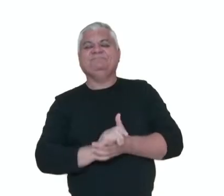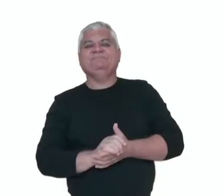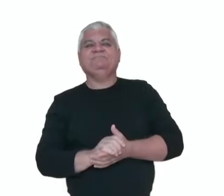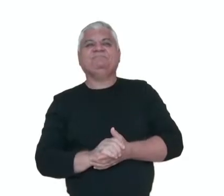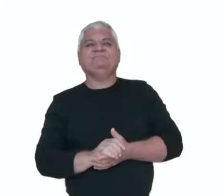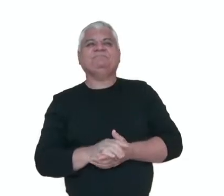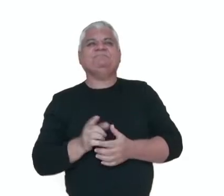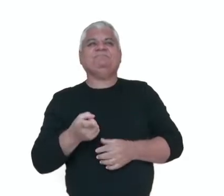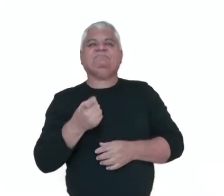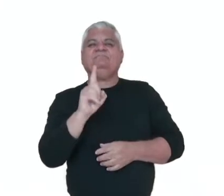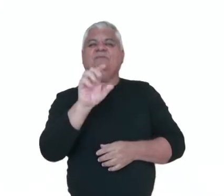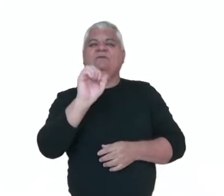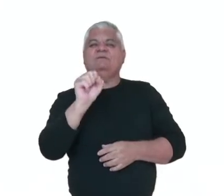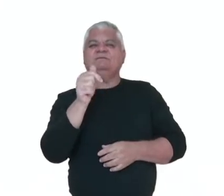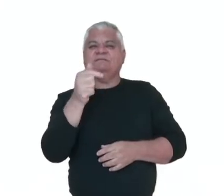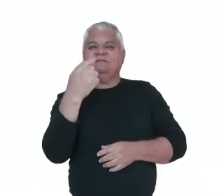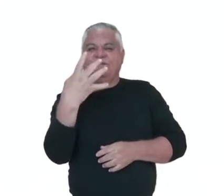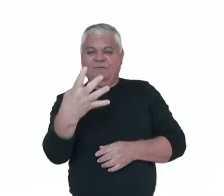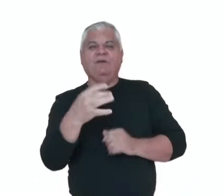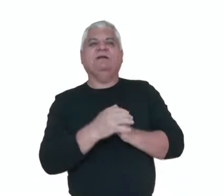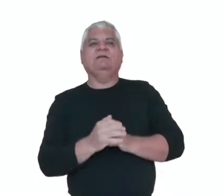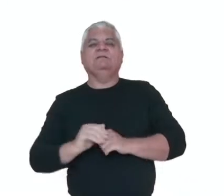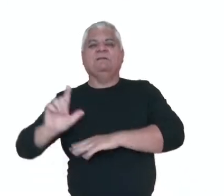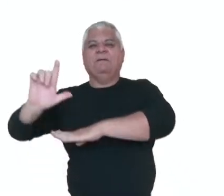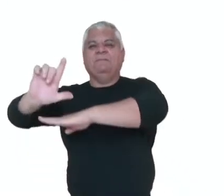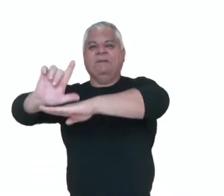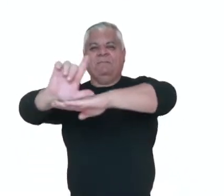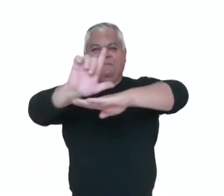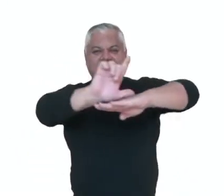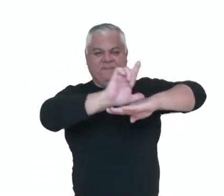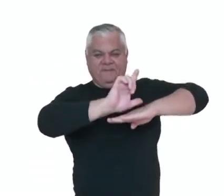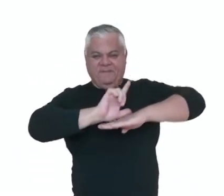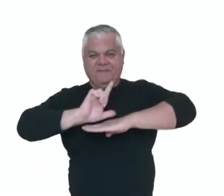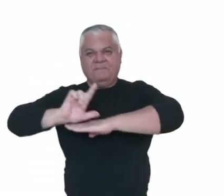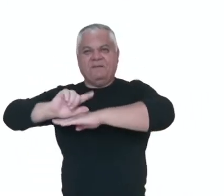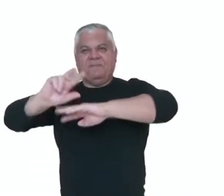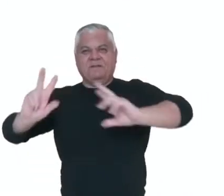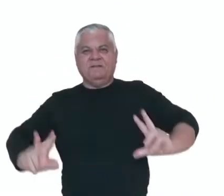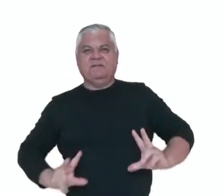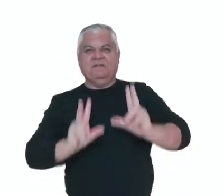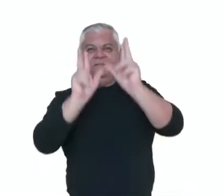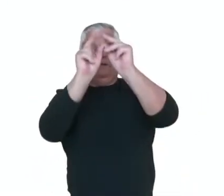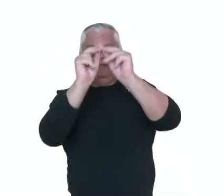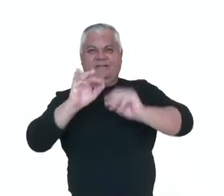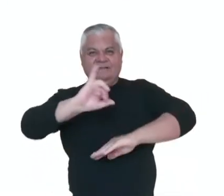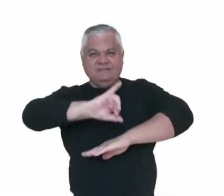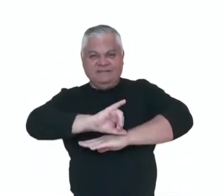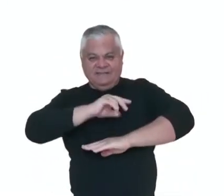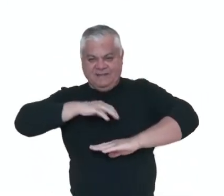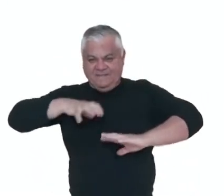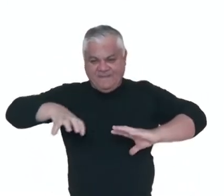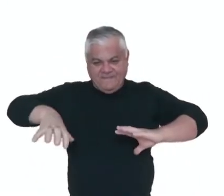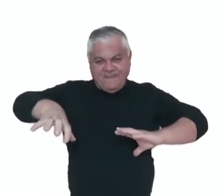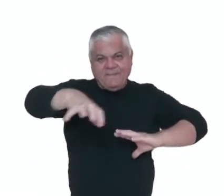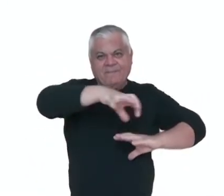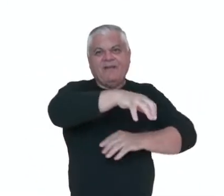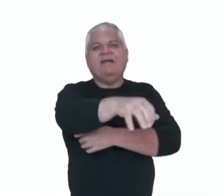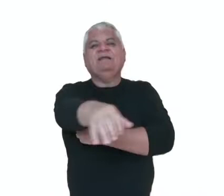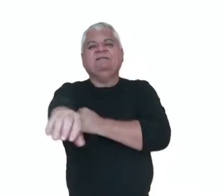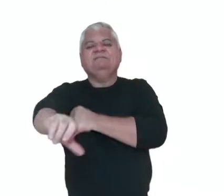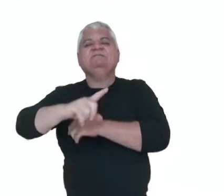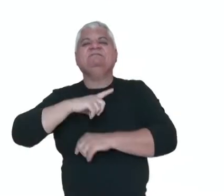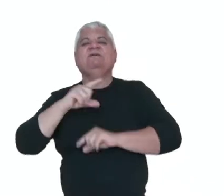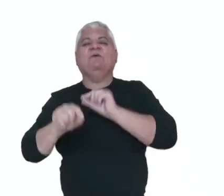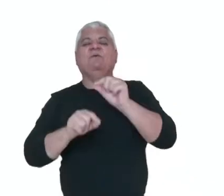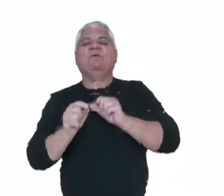esses pintores inovadores fazem parte da exposição dos pintores independentes em Paris, e obra encolorimoniolada e reticularizada por Louis Leroy, uma